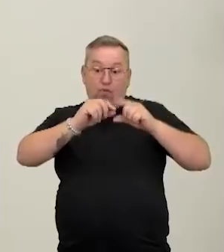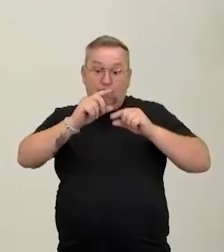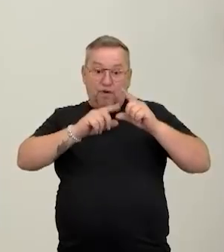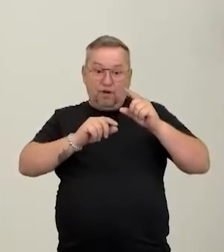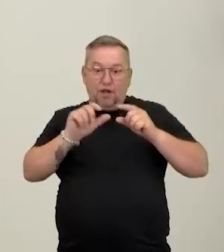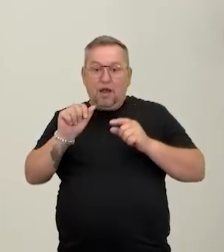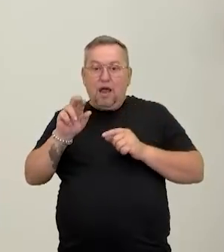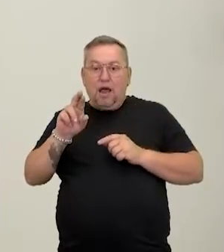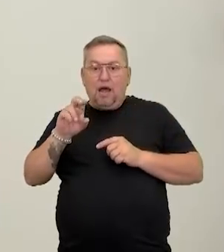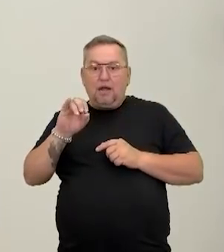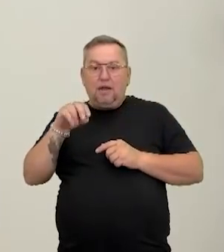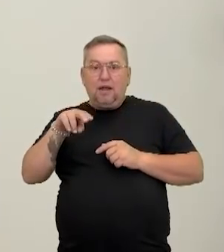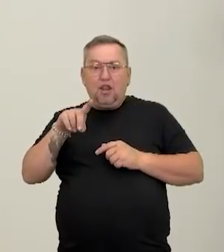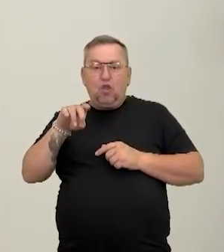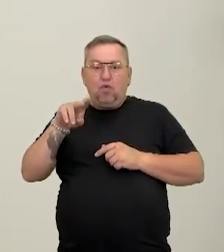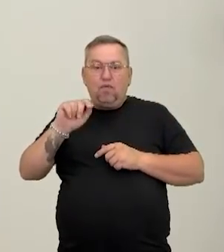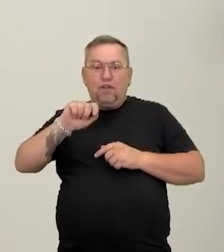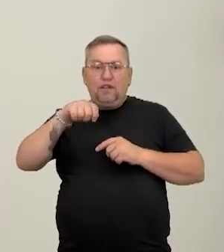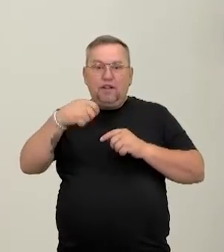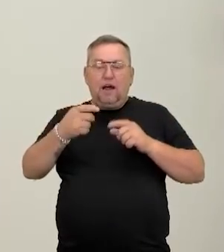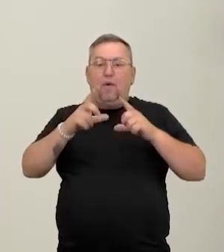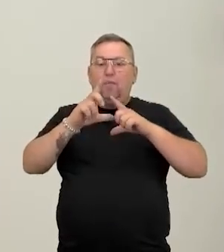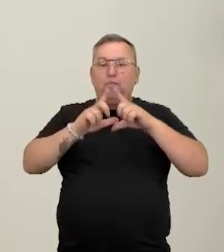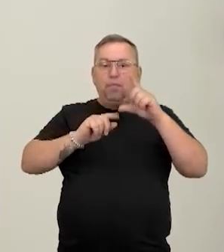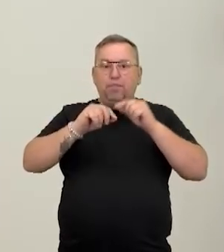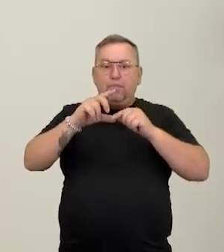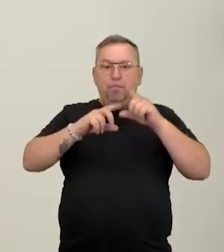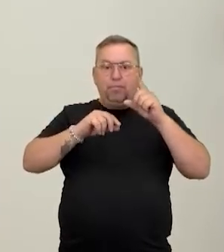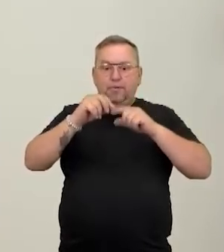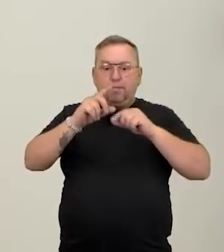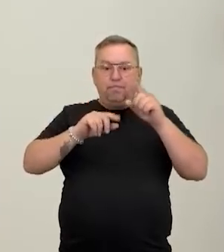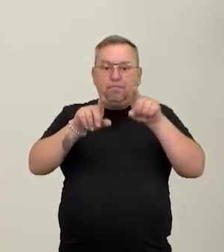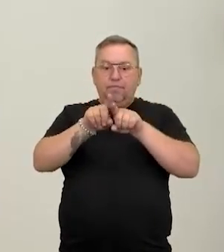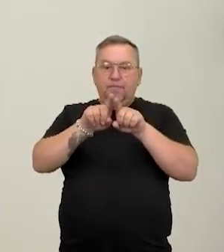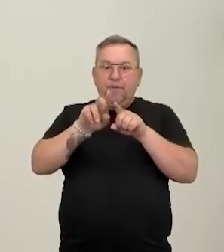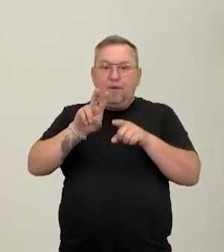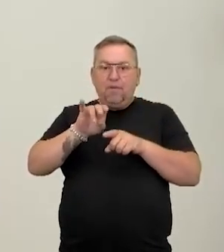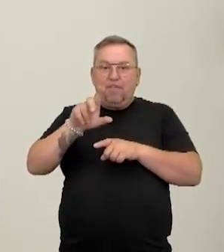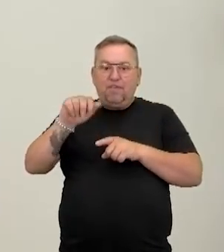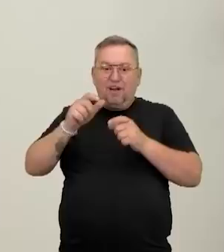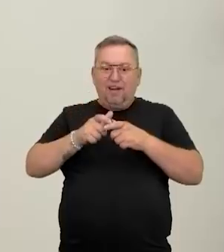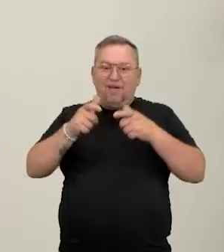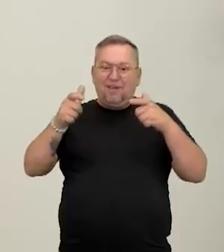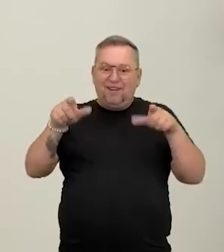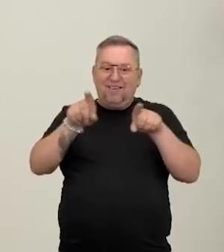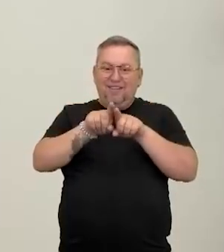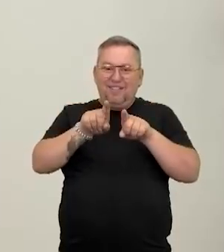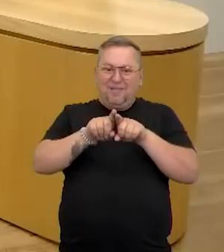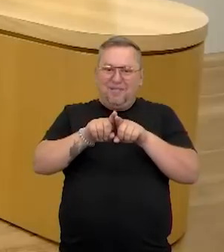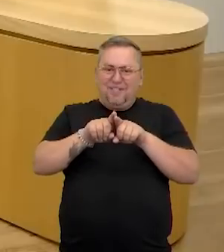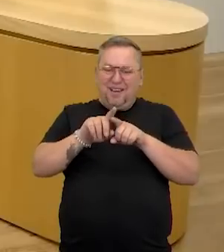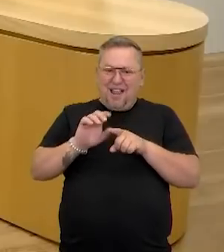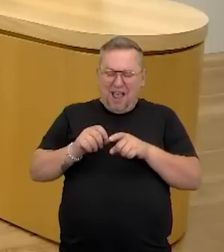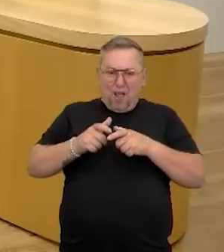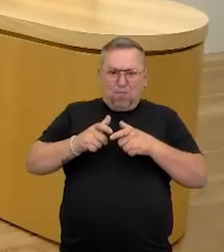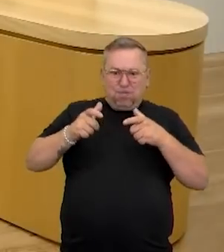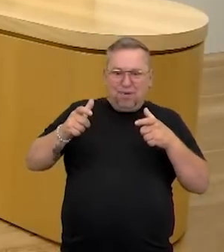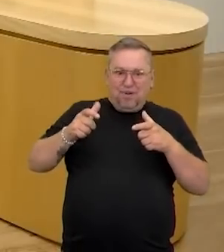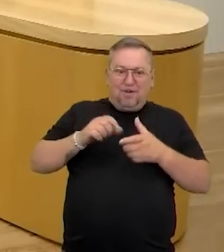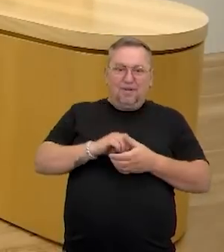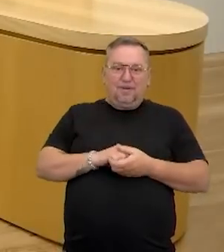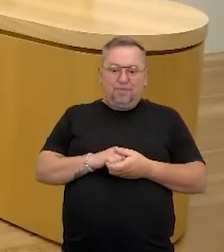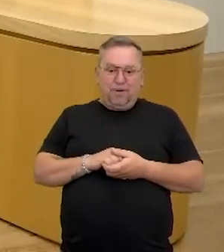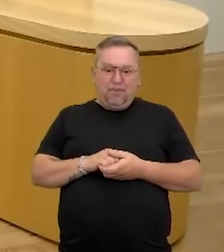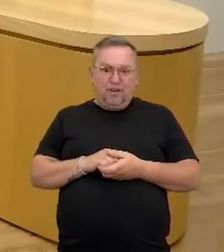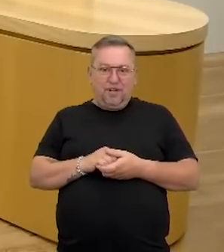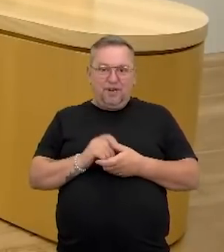uma vila, né? Não deixa de ser uma vila. Eu fiquei pensando ali, a vila, ela é tão grande assim no esquema? É porque a gente tem